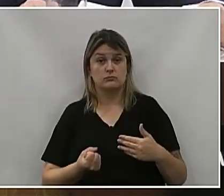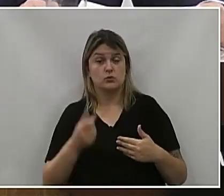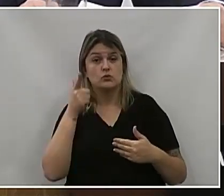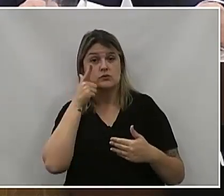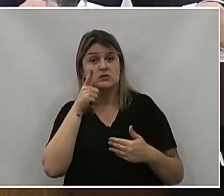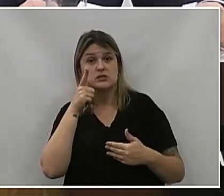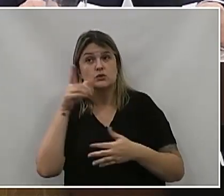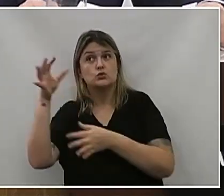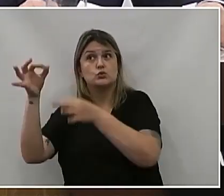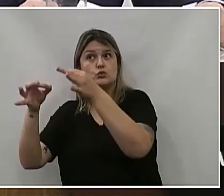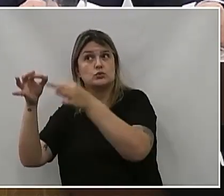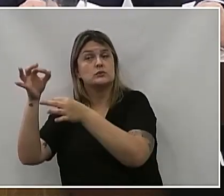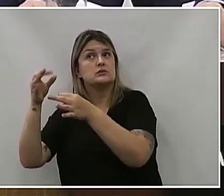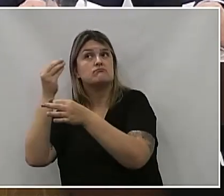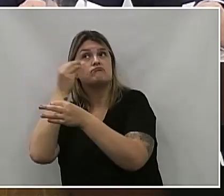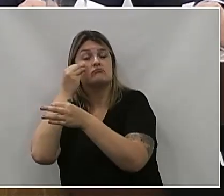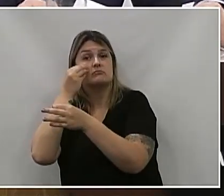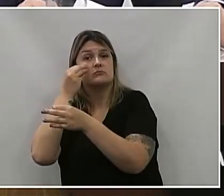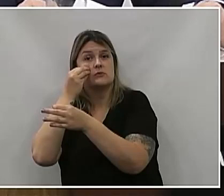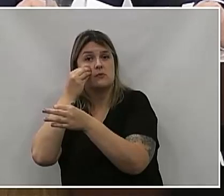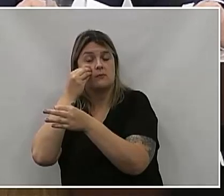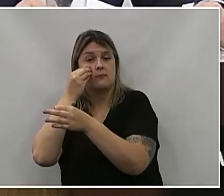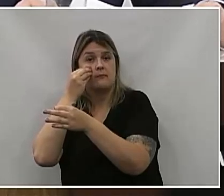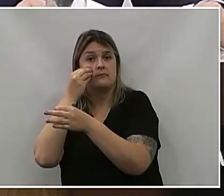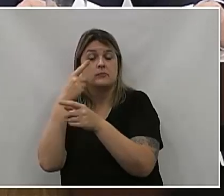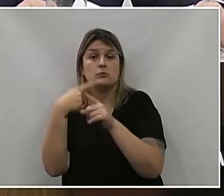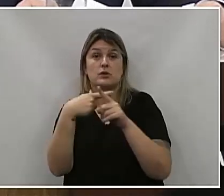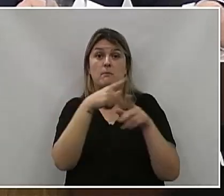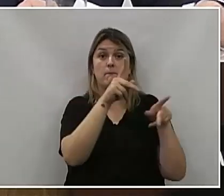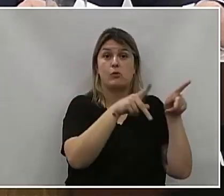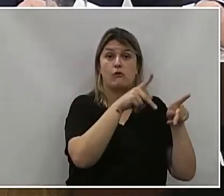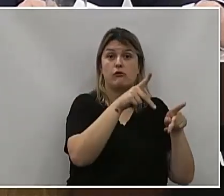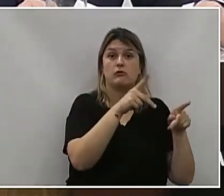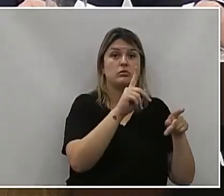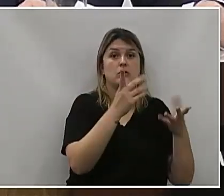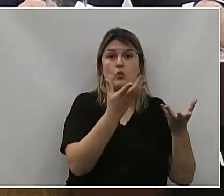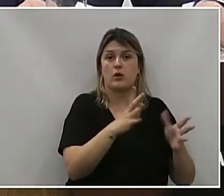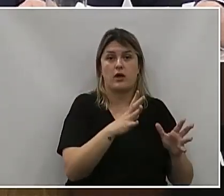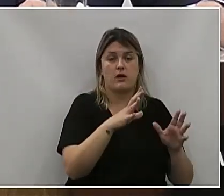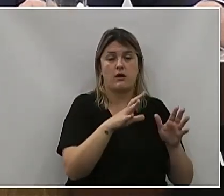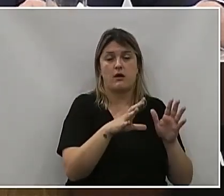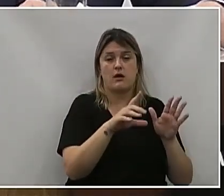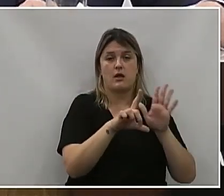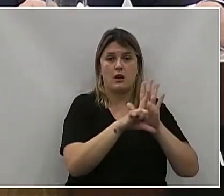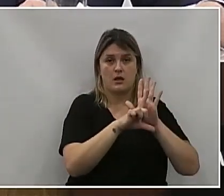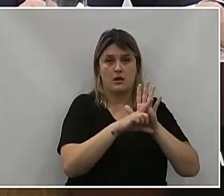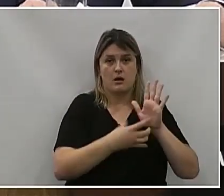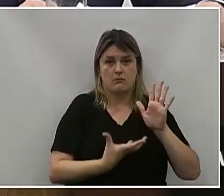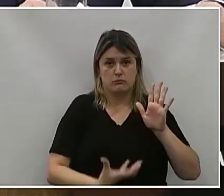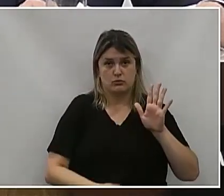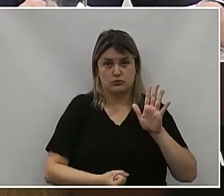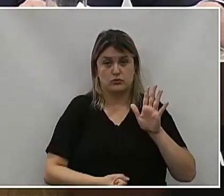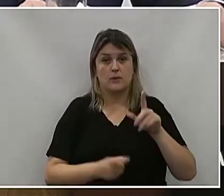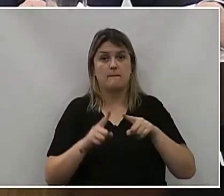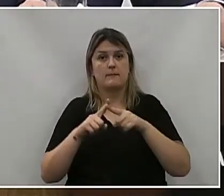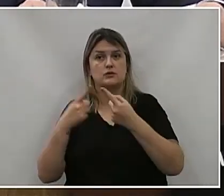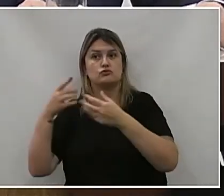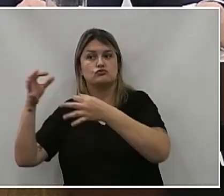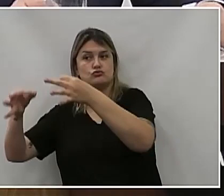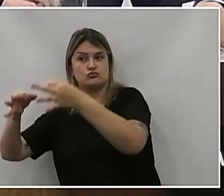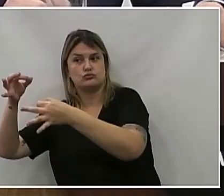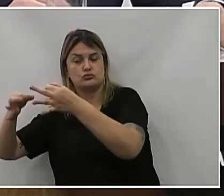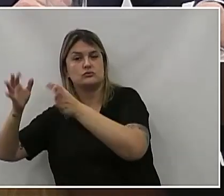judiciário, justamente ao tentar evadir a restrição popular manifesta por seus representantes eleitos para legislar e